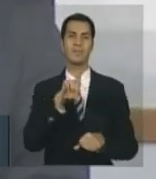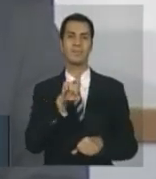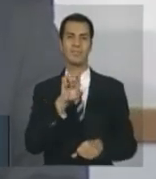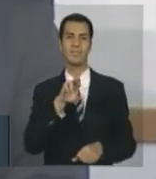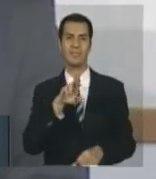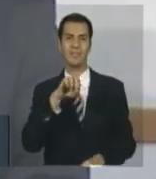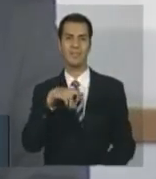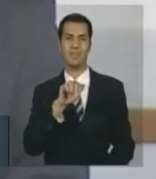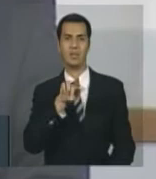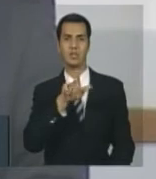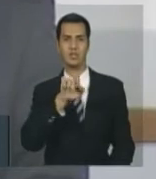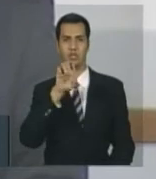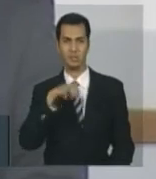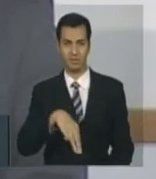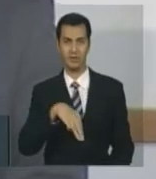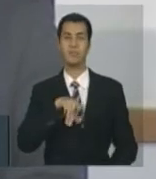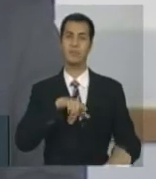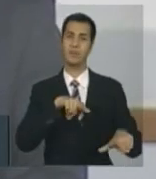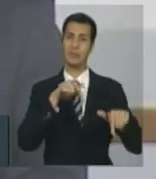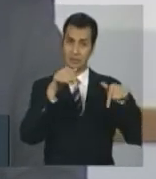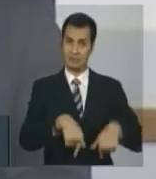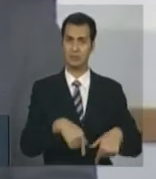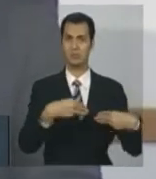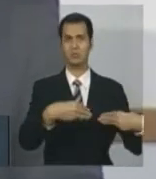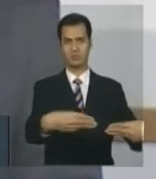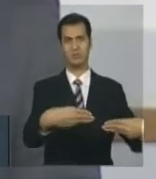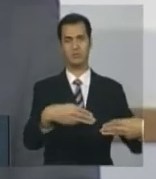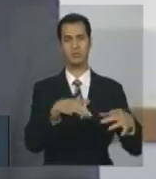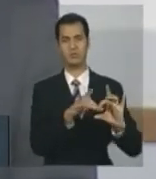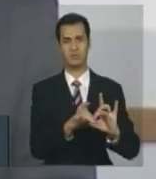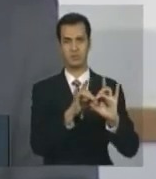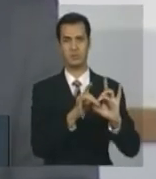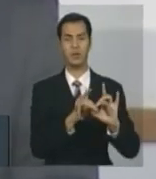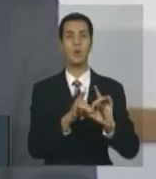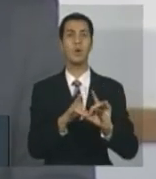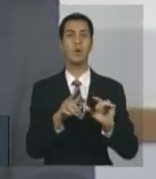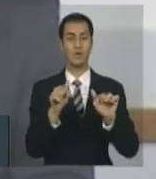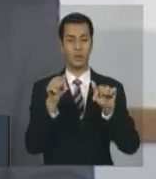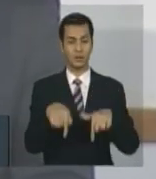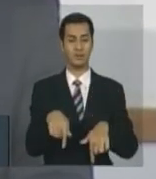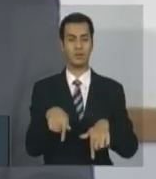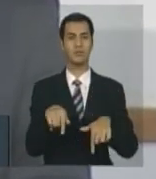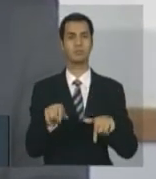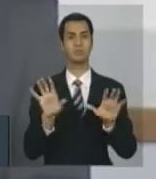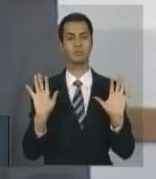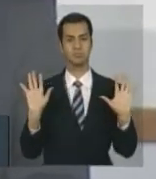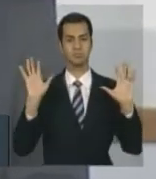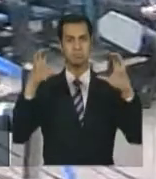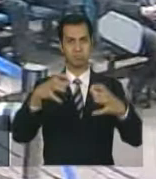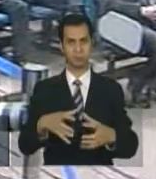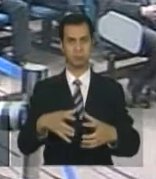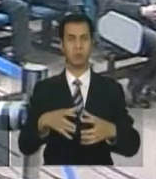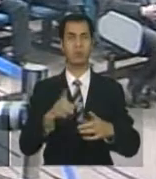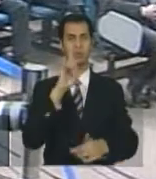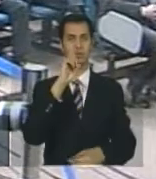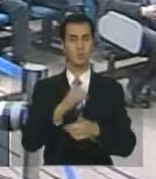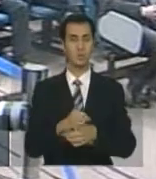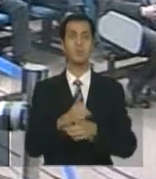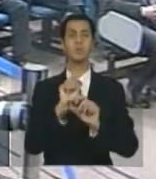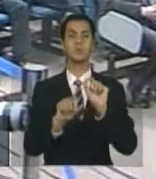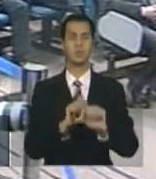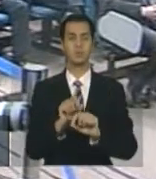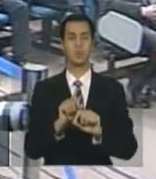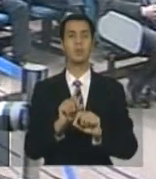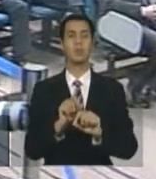no âmbito do Ministério da Integração Nacional. O objetivo desse encontro, em que quero já agradecer a presença